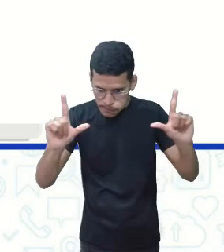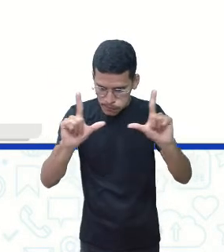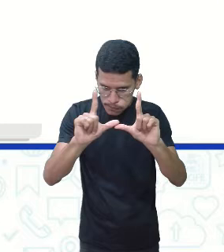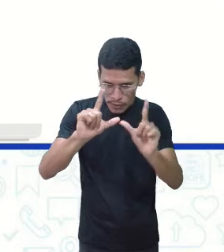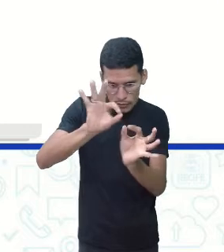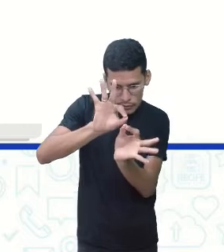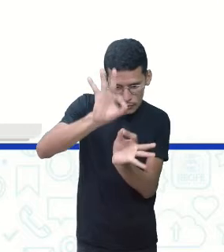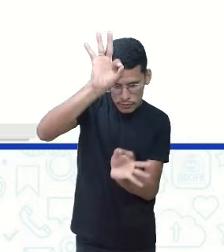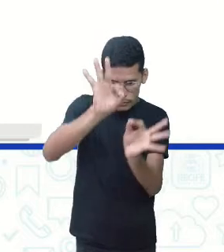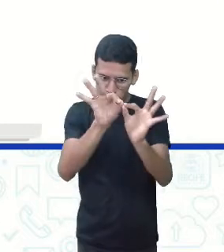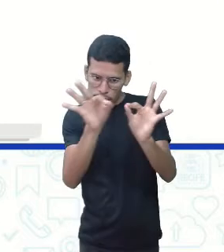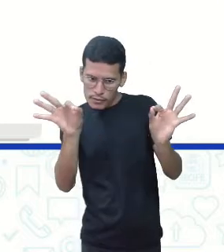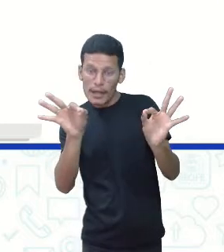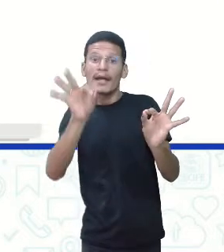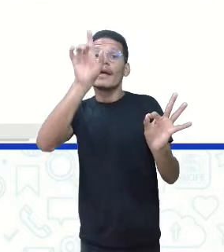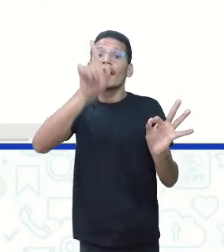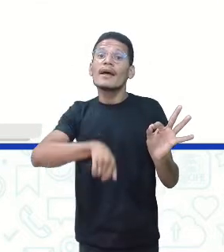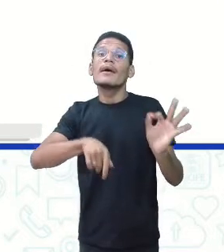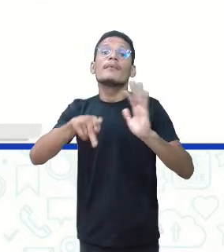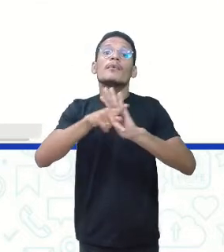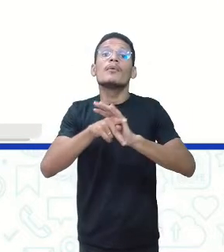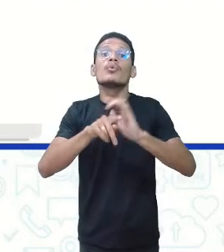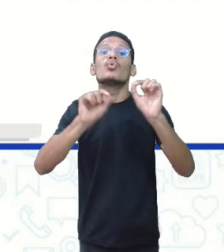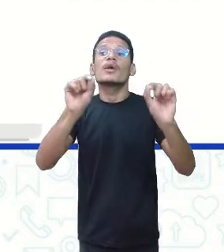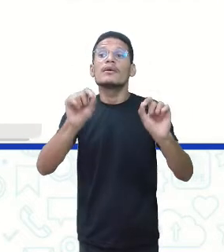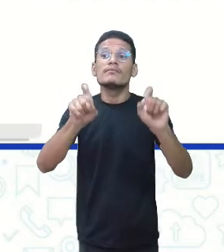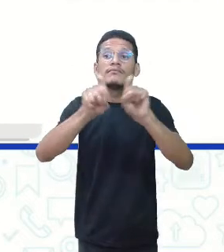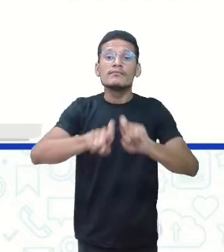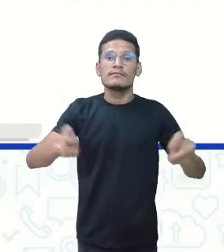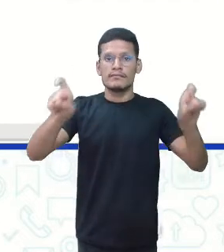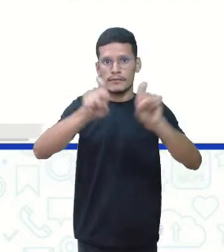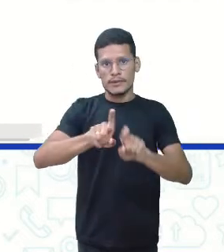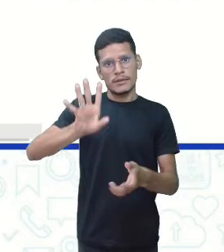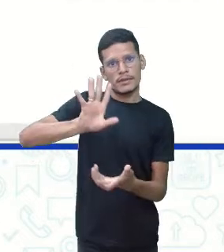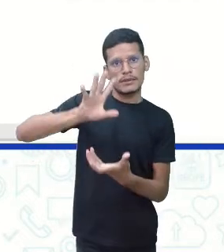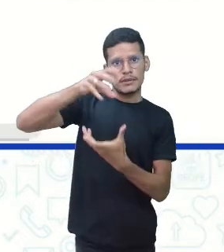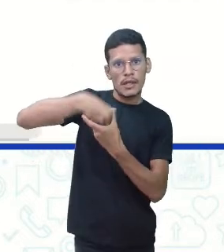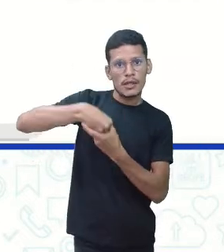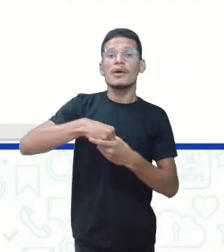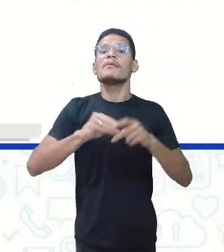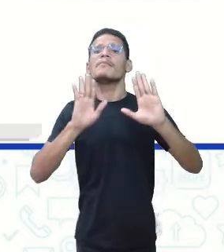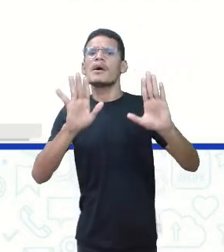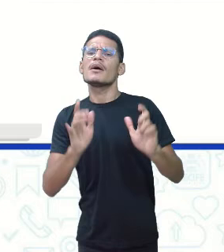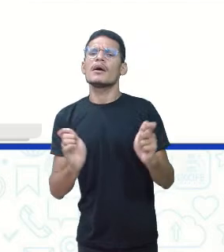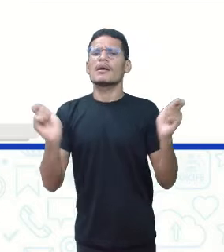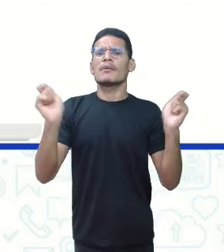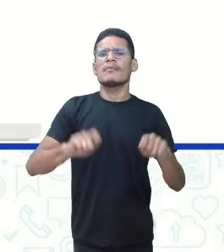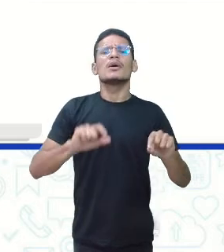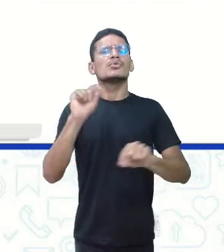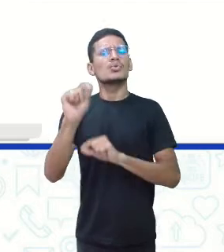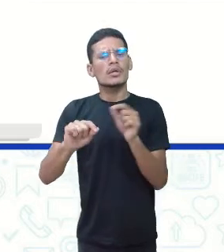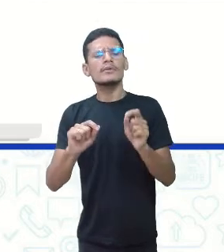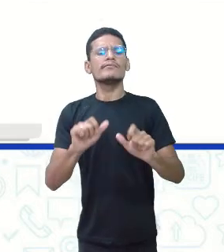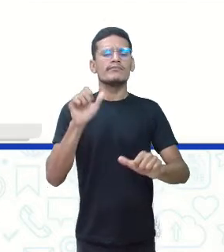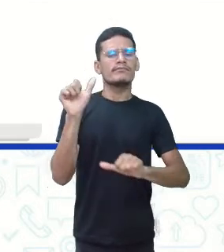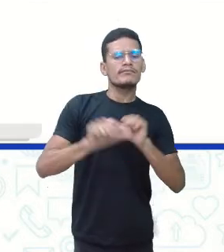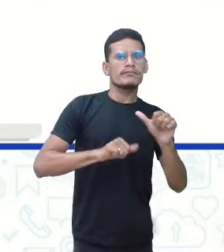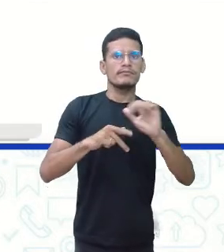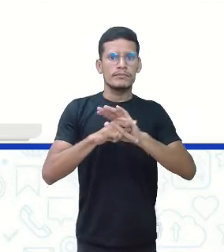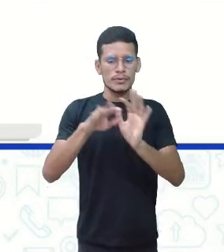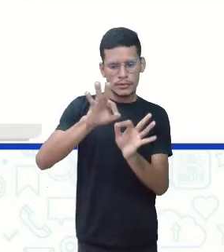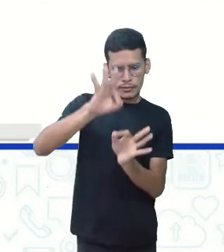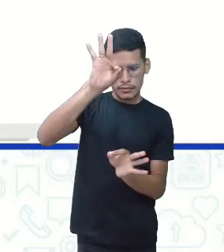ampliações e reduções que estão feitas através do computador. Mas você pode transformar essas ampliações e